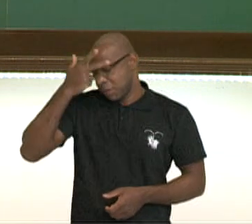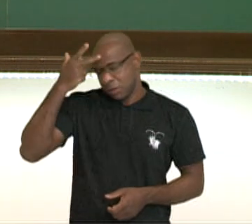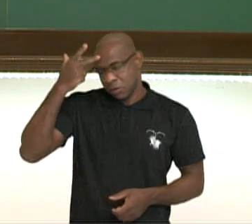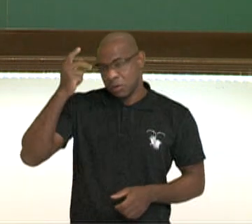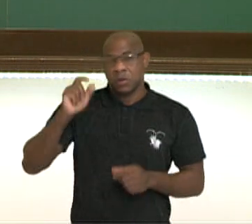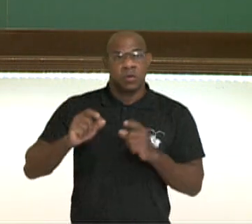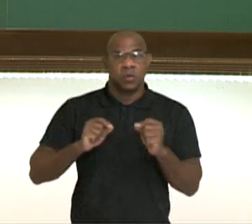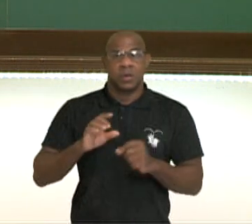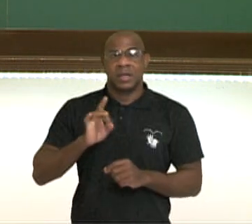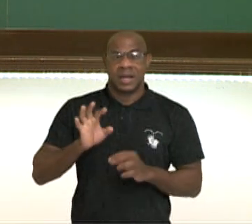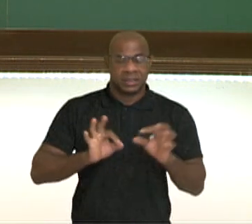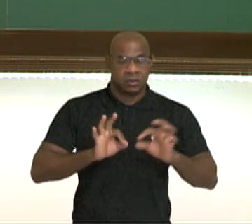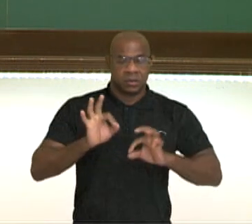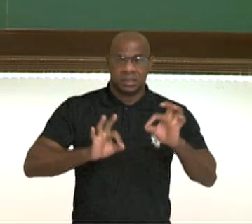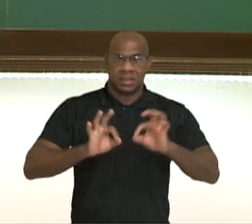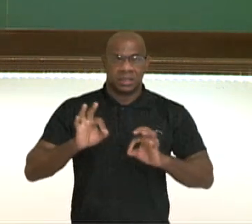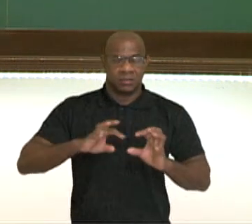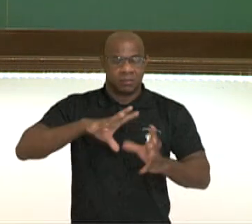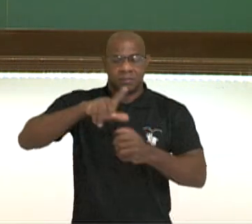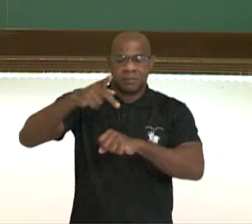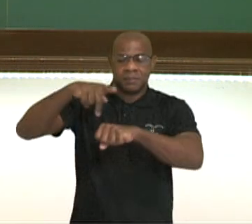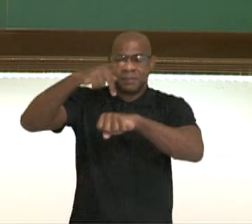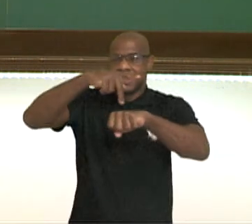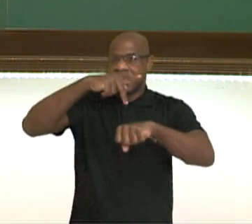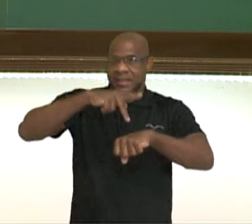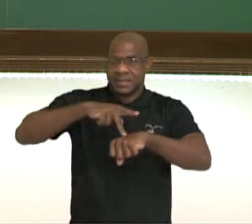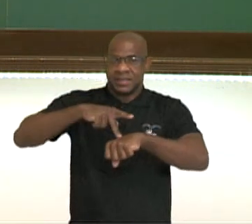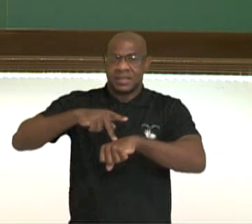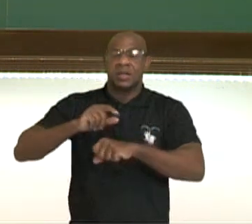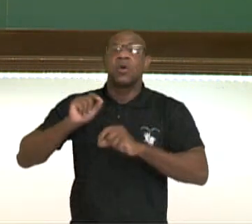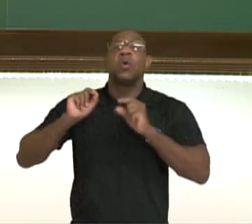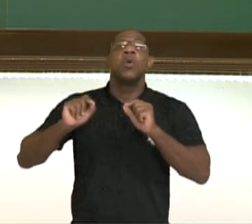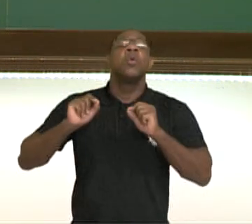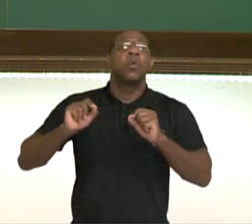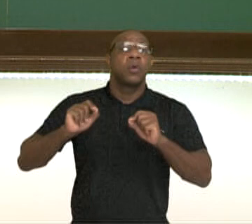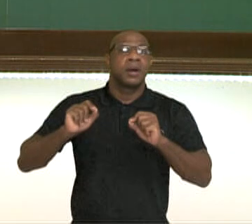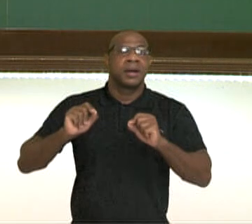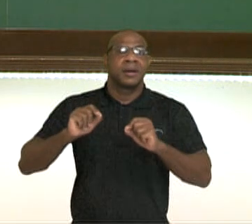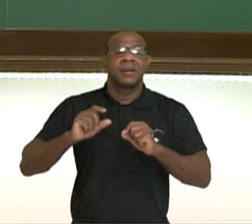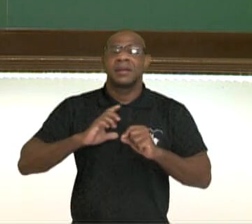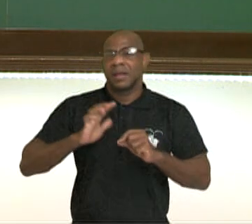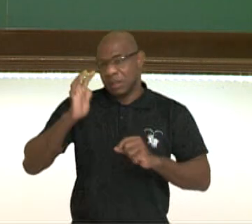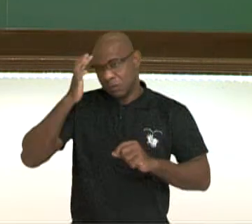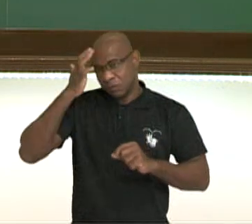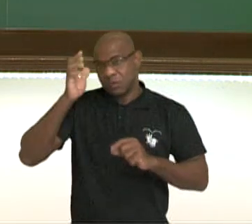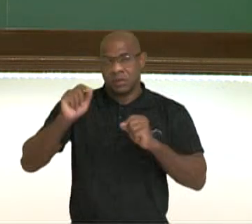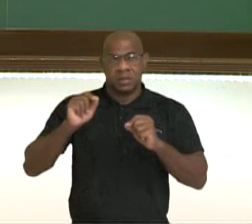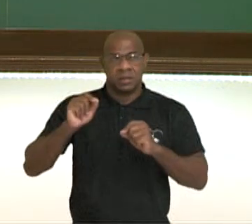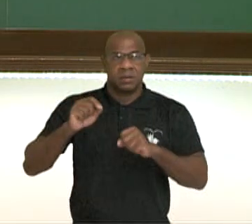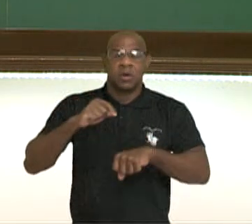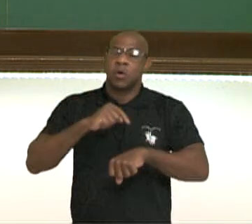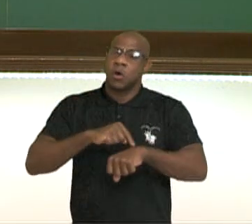quando cada organização aqui, cada autoridade de um país resolvia